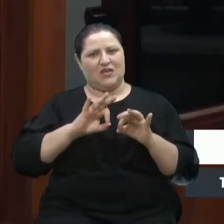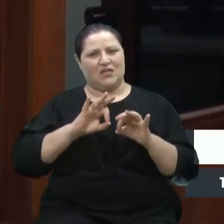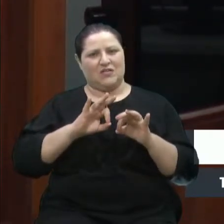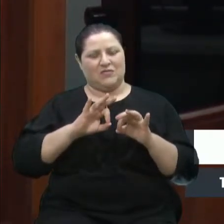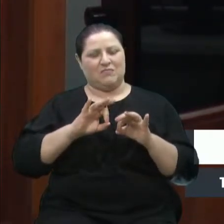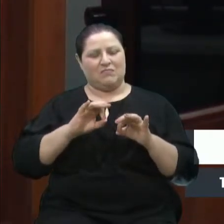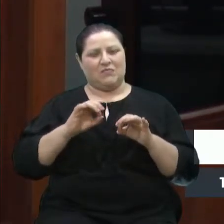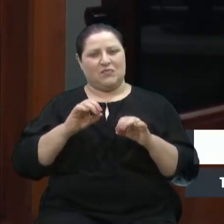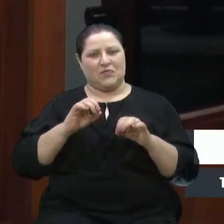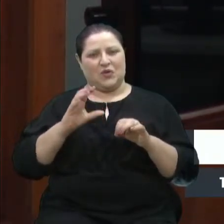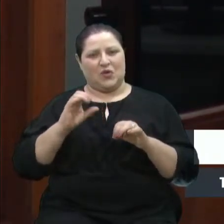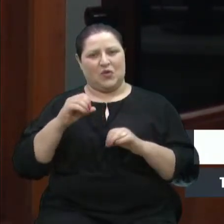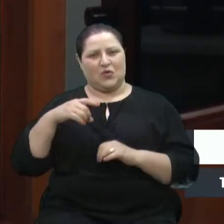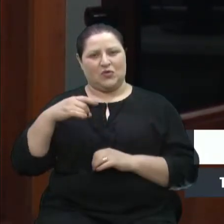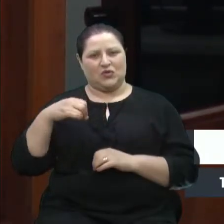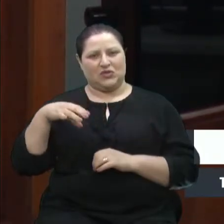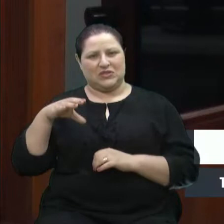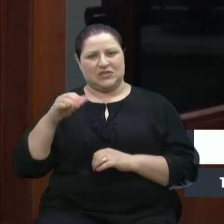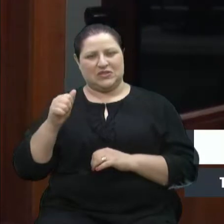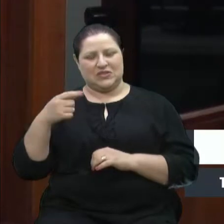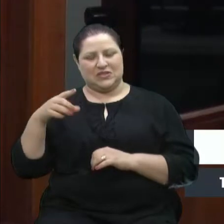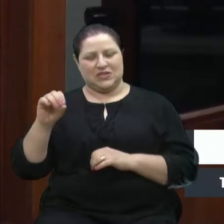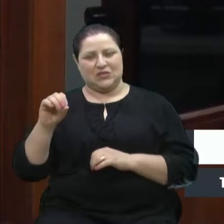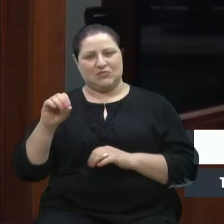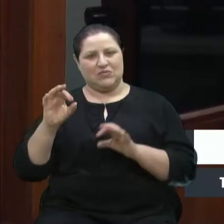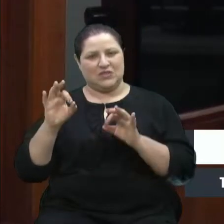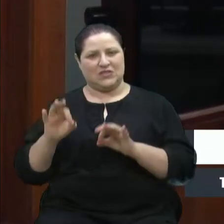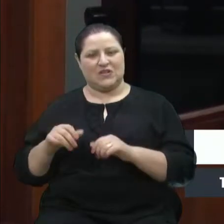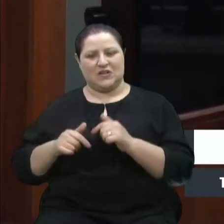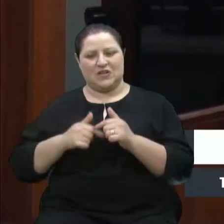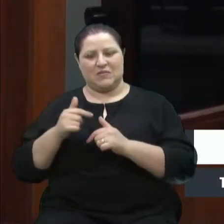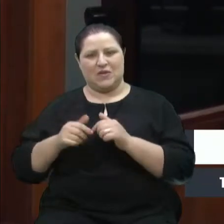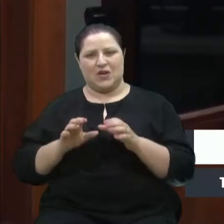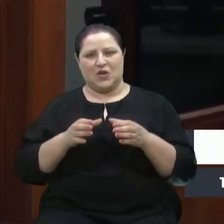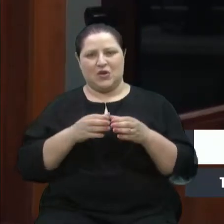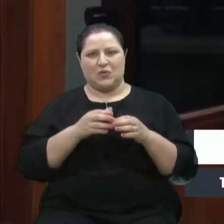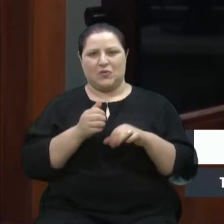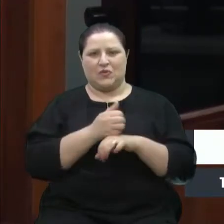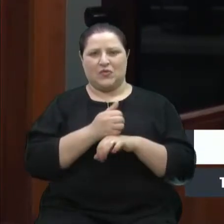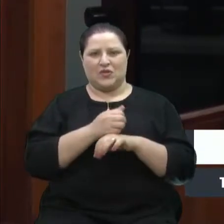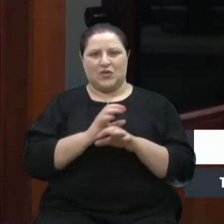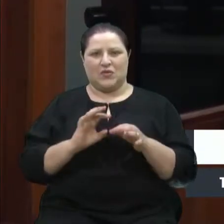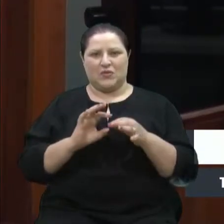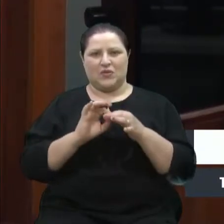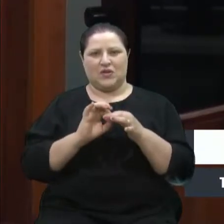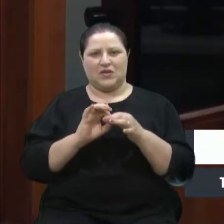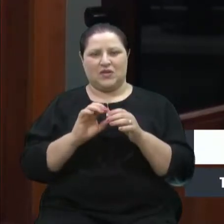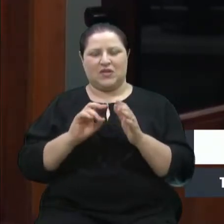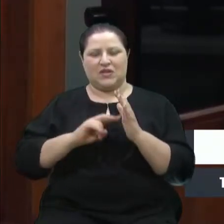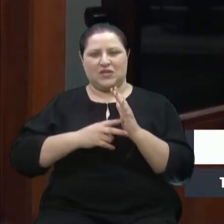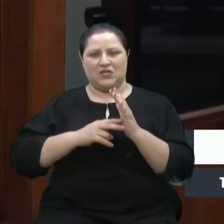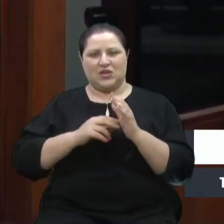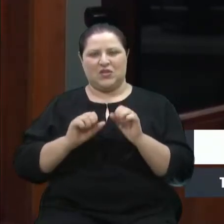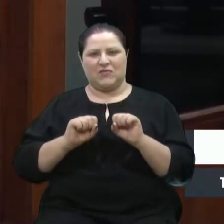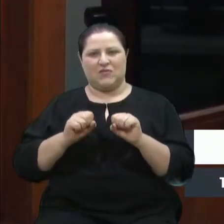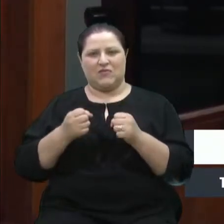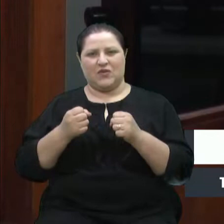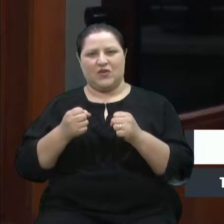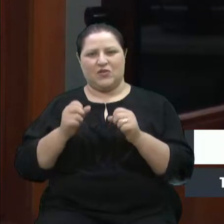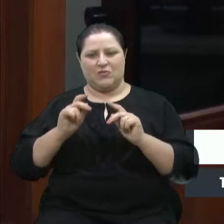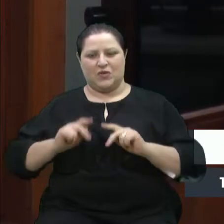de trabalho uma categoria unida e o sindicato forte sustentando pelos